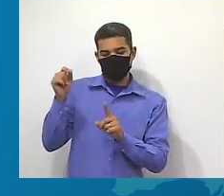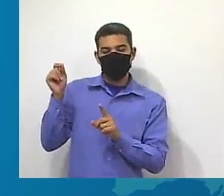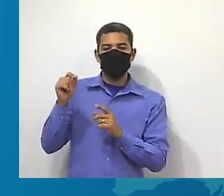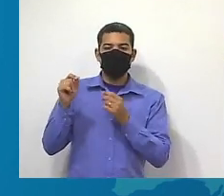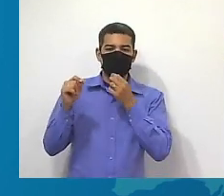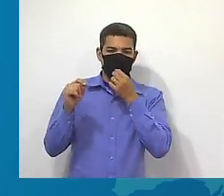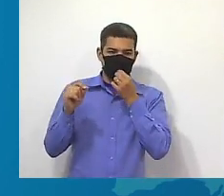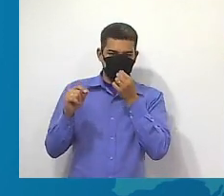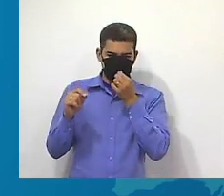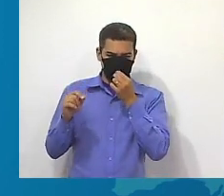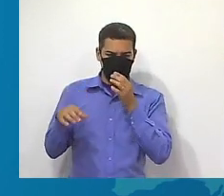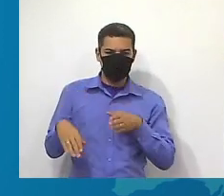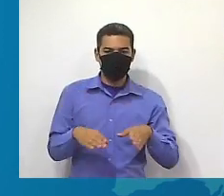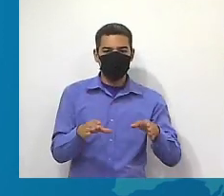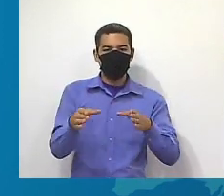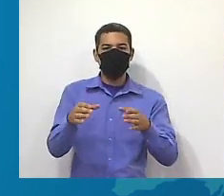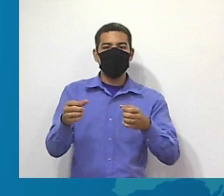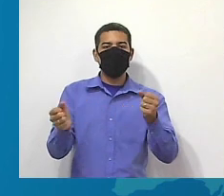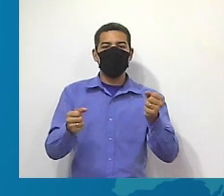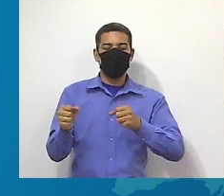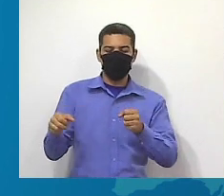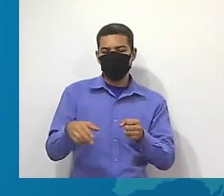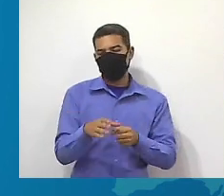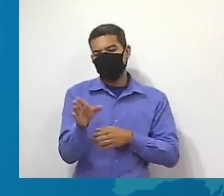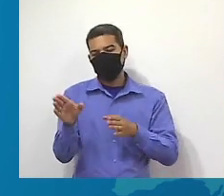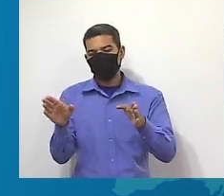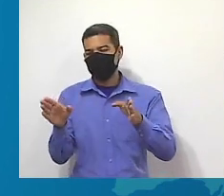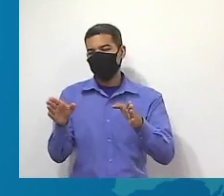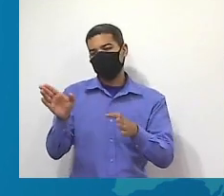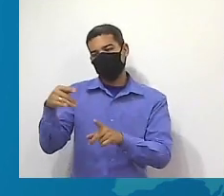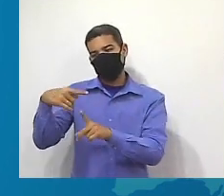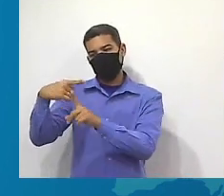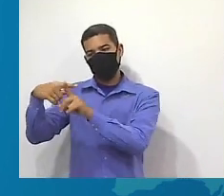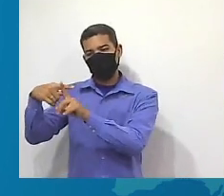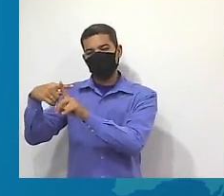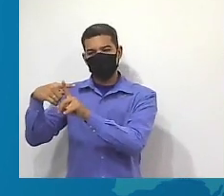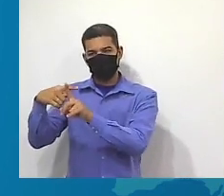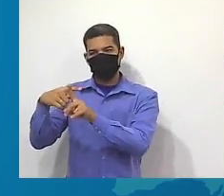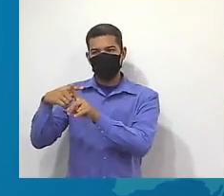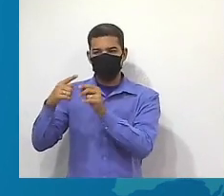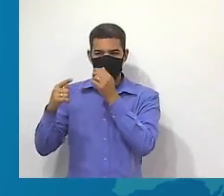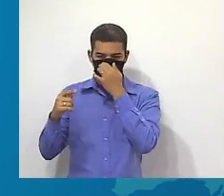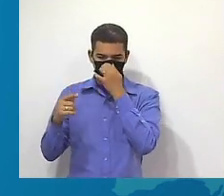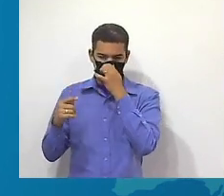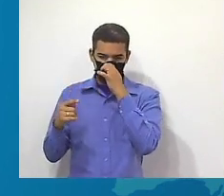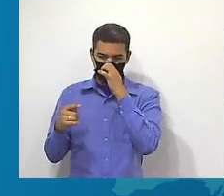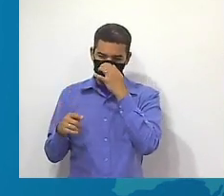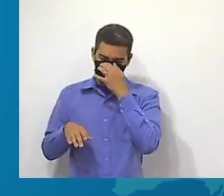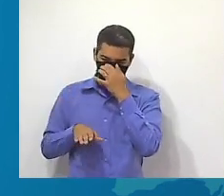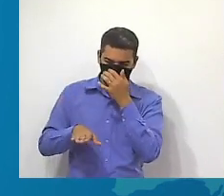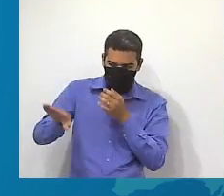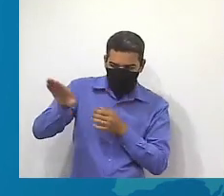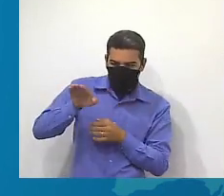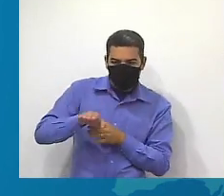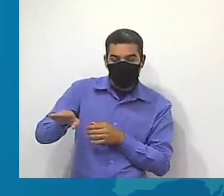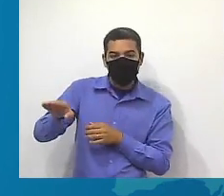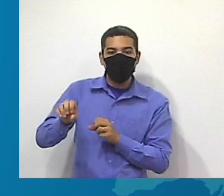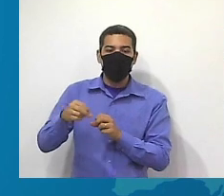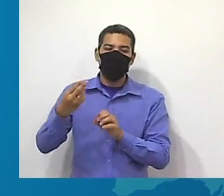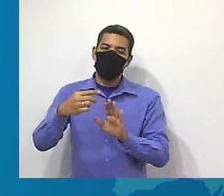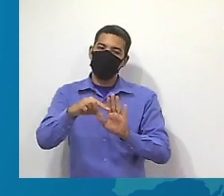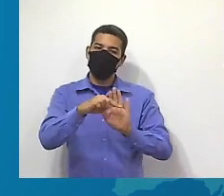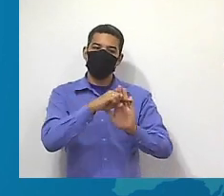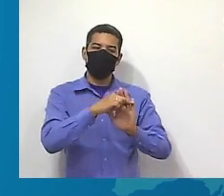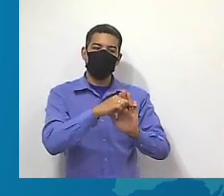um trajeto de um carro para ser positivo, quando ele vai num certo sentido da reta, ou